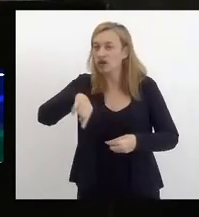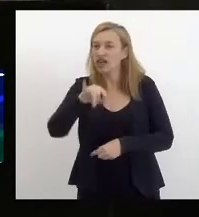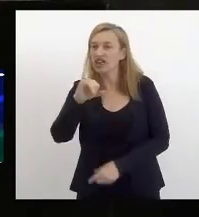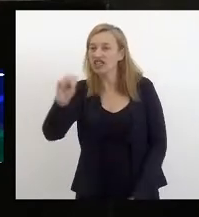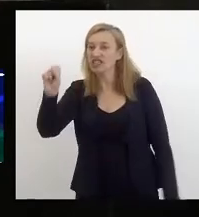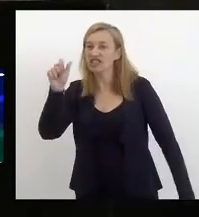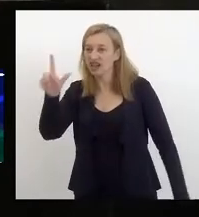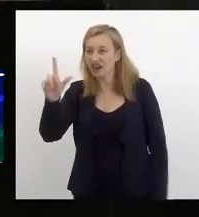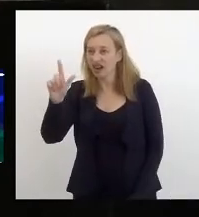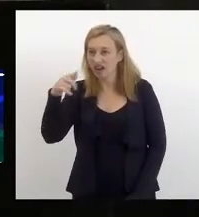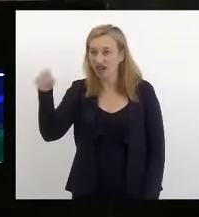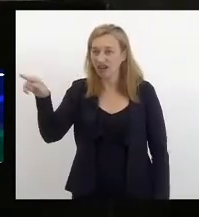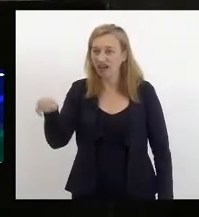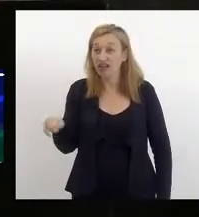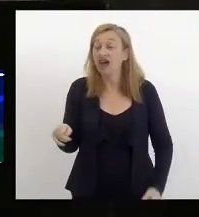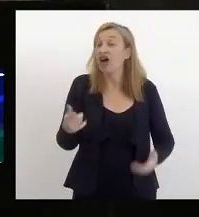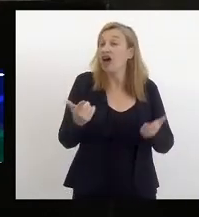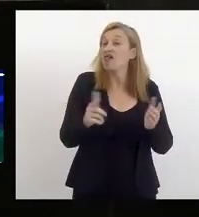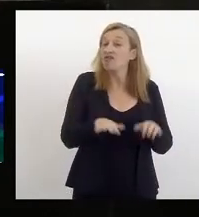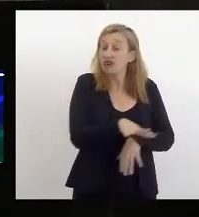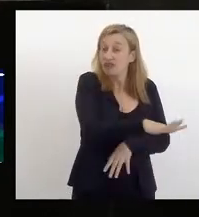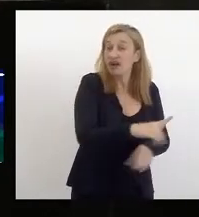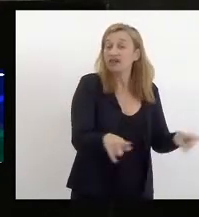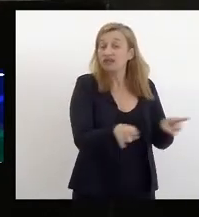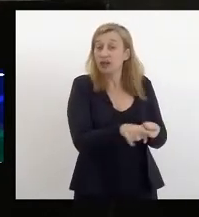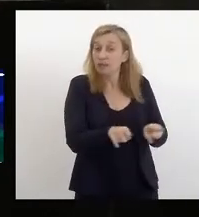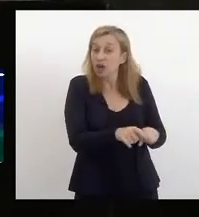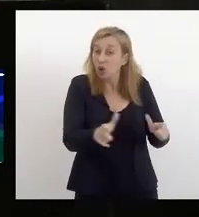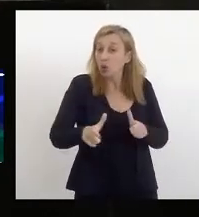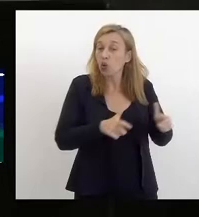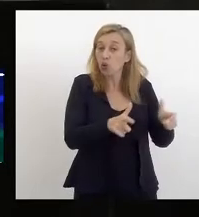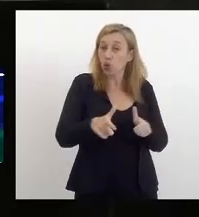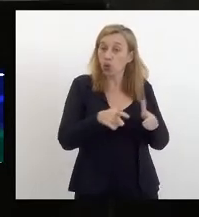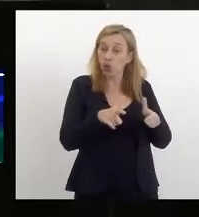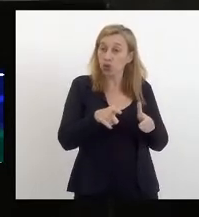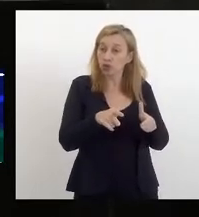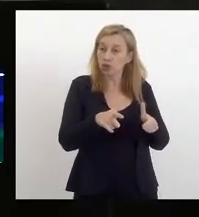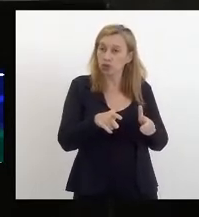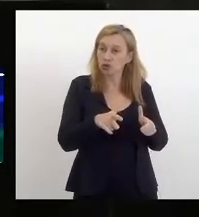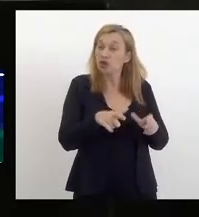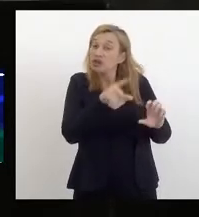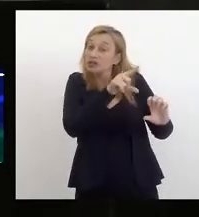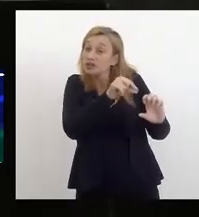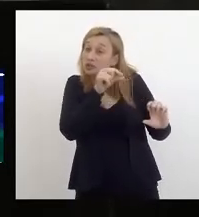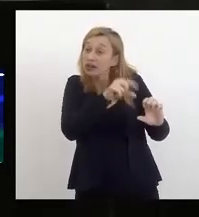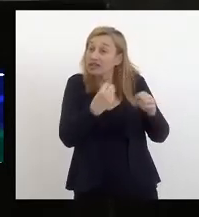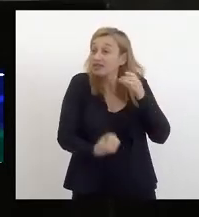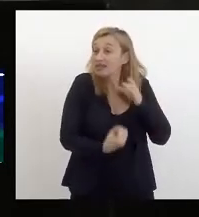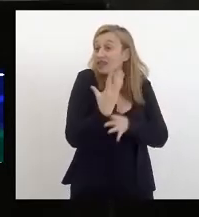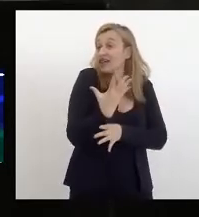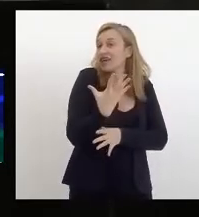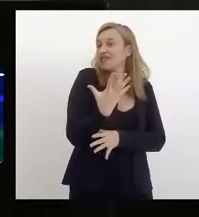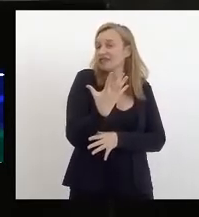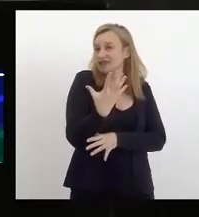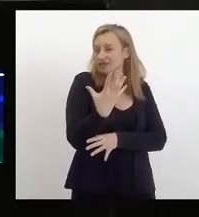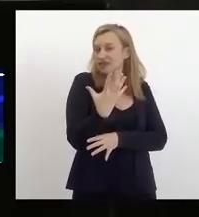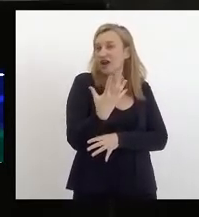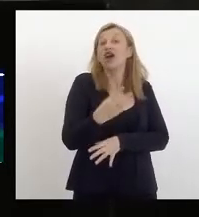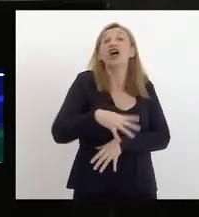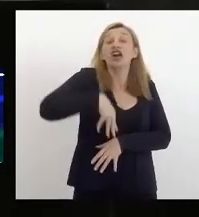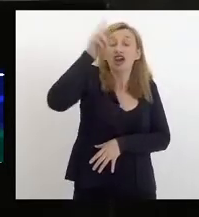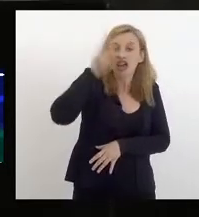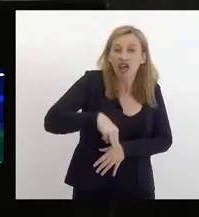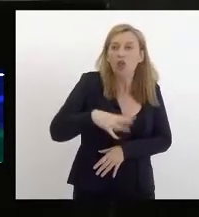Slam as favelas são também lugares onde se empreende de forma criativa quem conhece